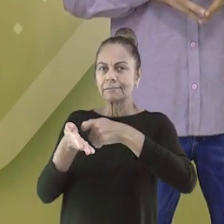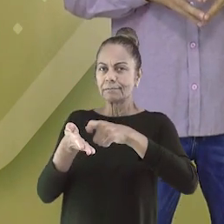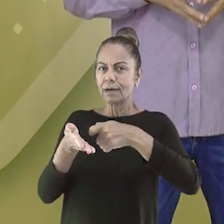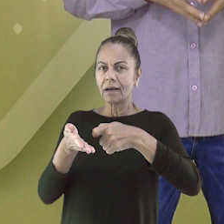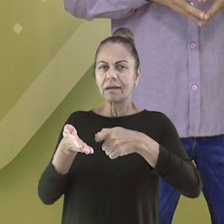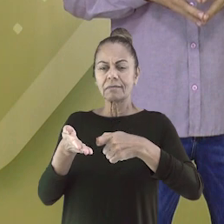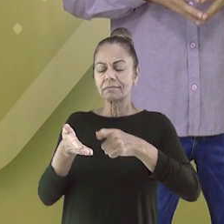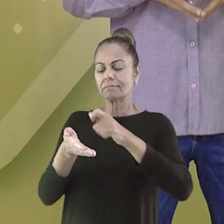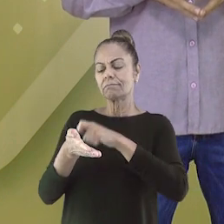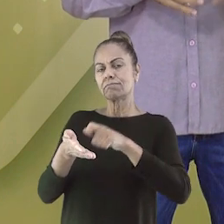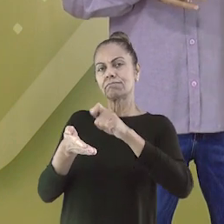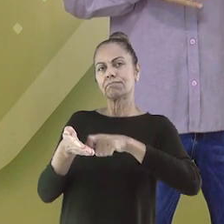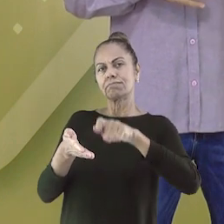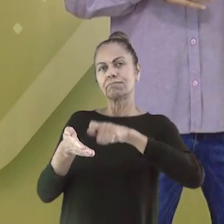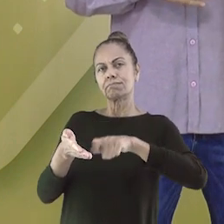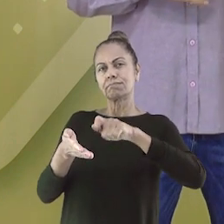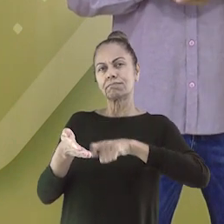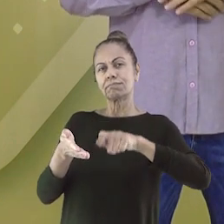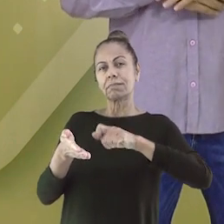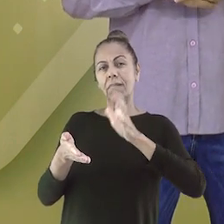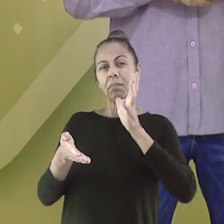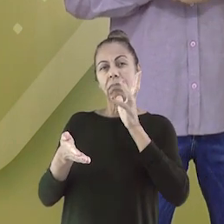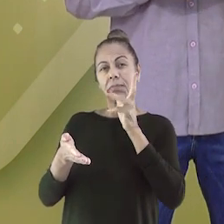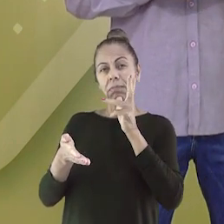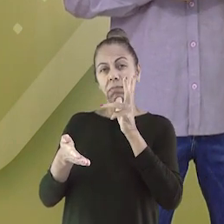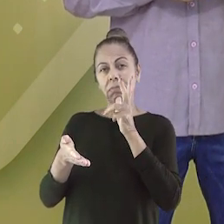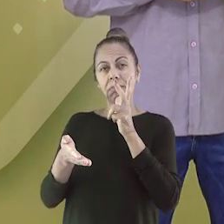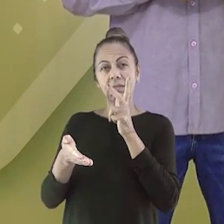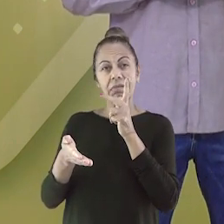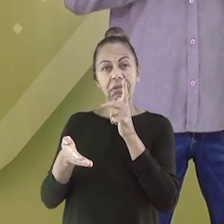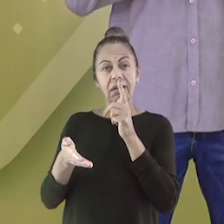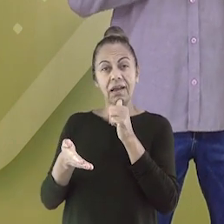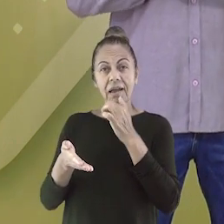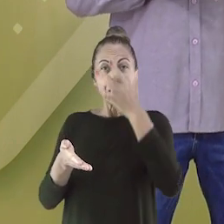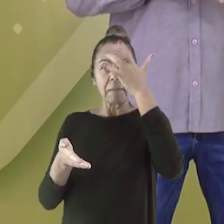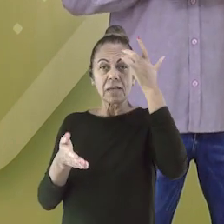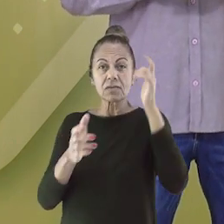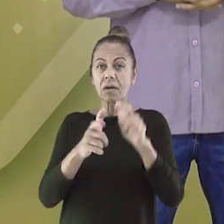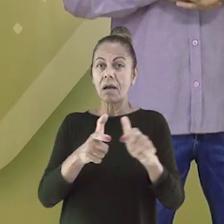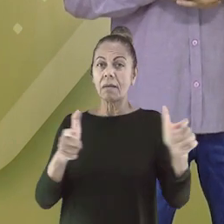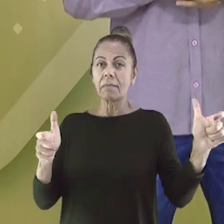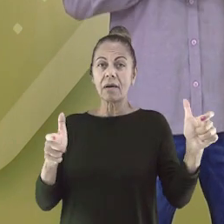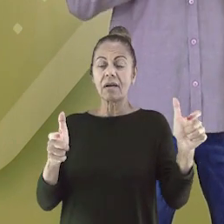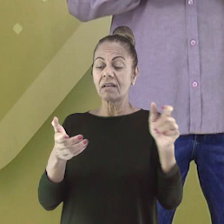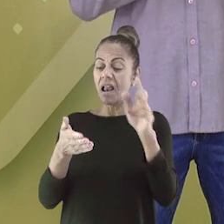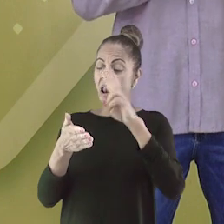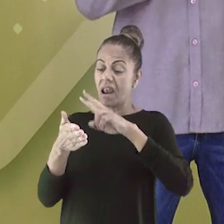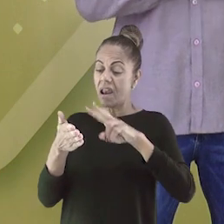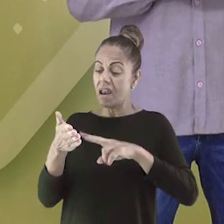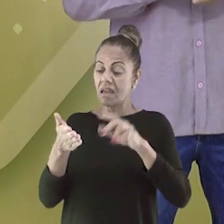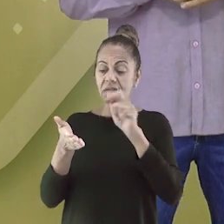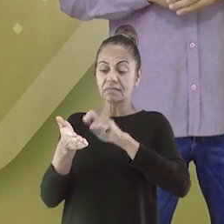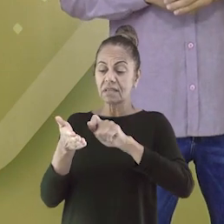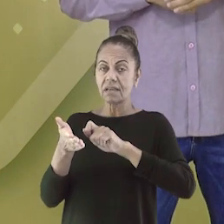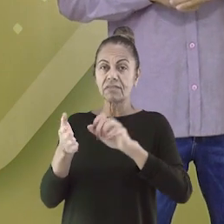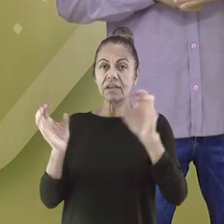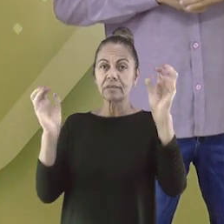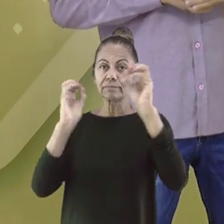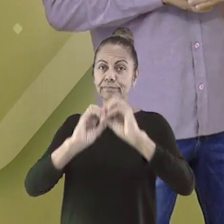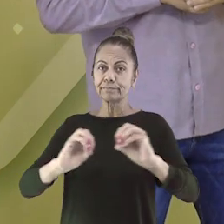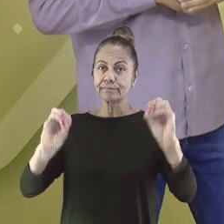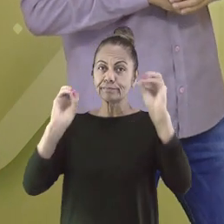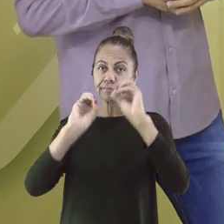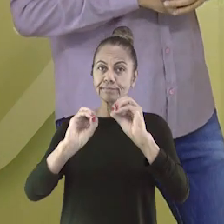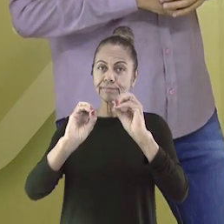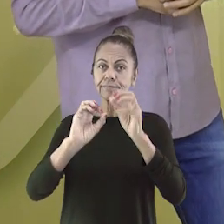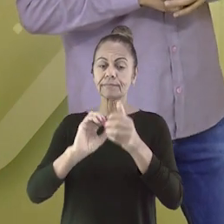feita manualmente e levava muito tempo para ser finalizada. Além disso, a maioria das pessoas não sabia ler e escrever.